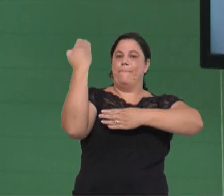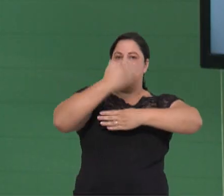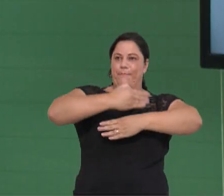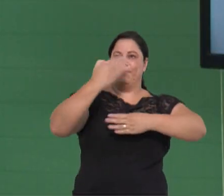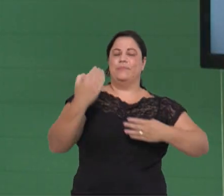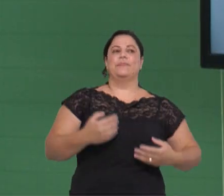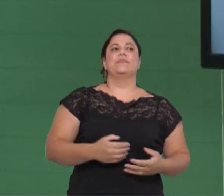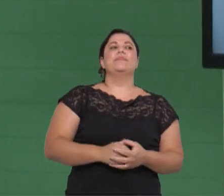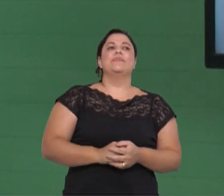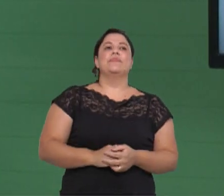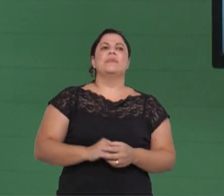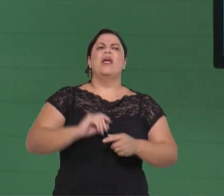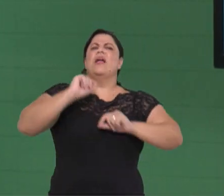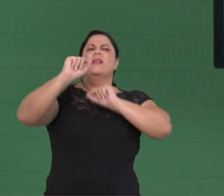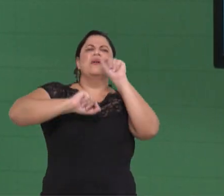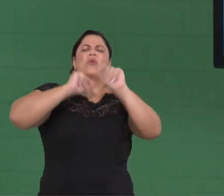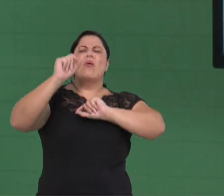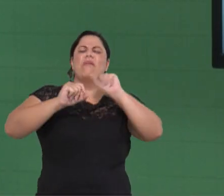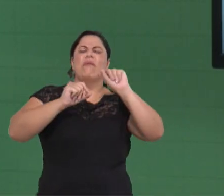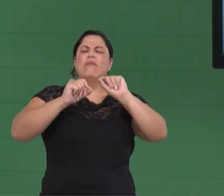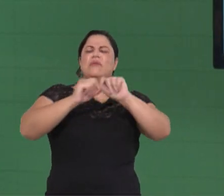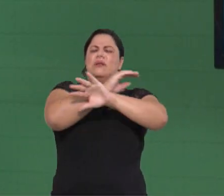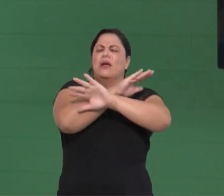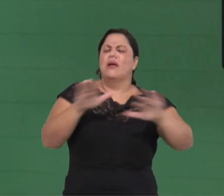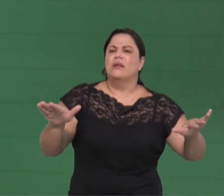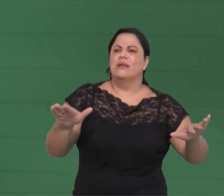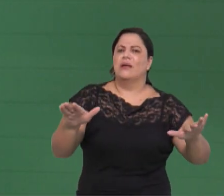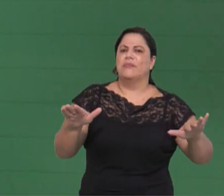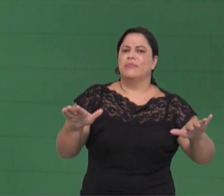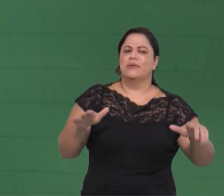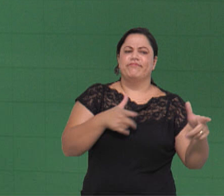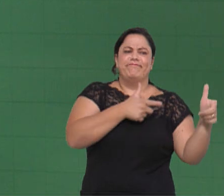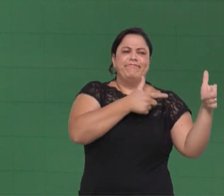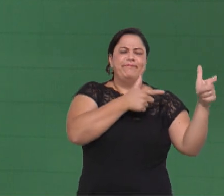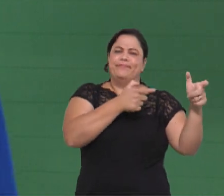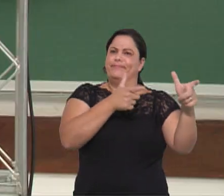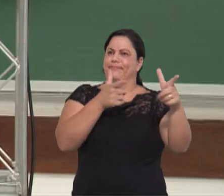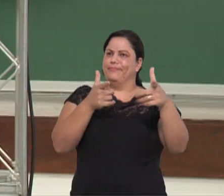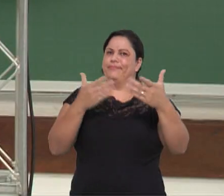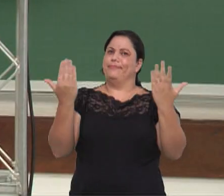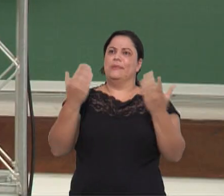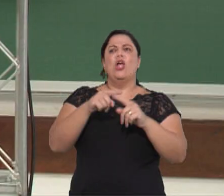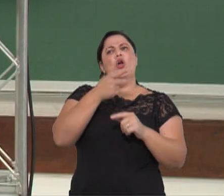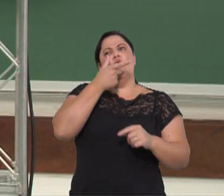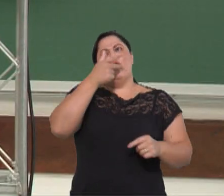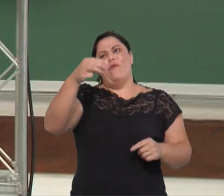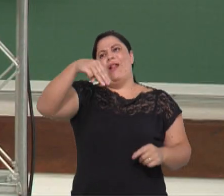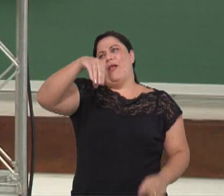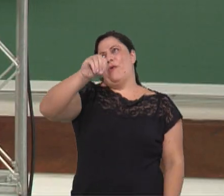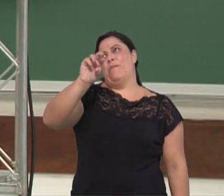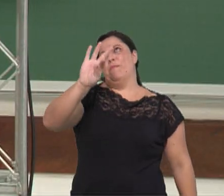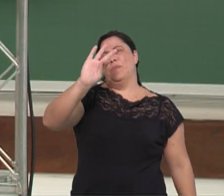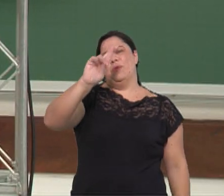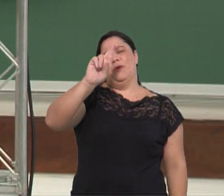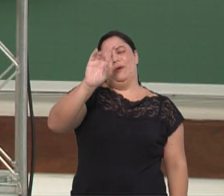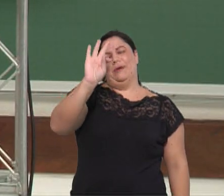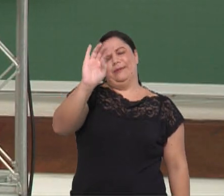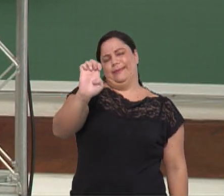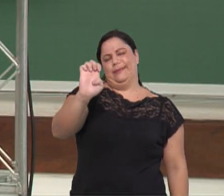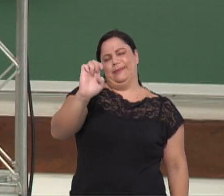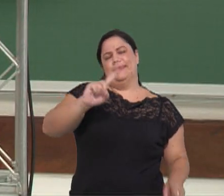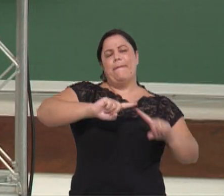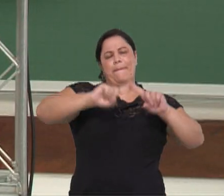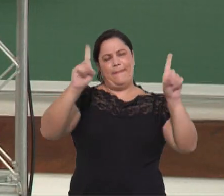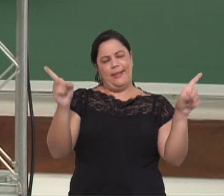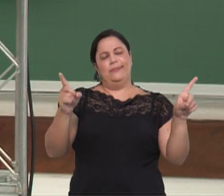com a execução. Eu não vou chamar de assassinato, não vou chamar de morte, vou falar de execução. Tanto de Luís